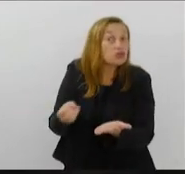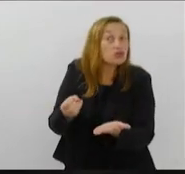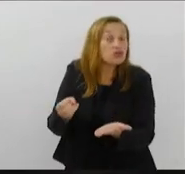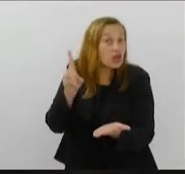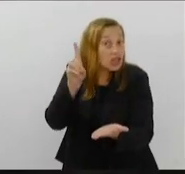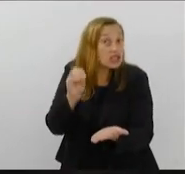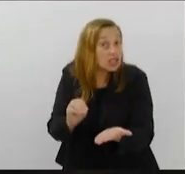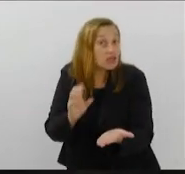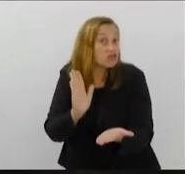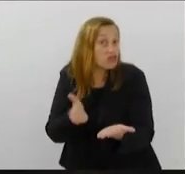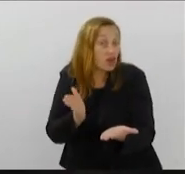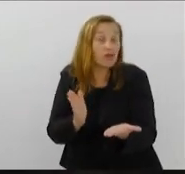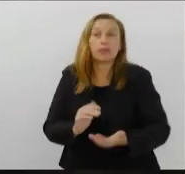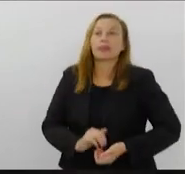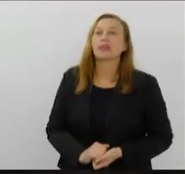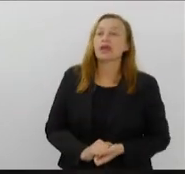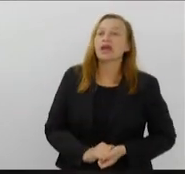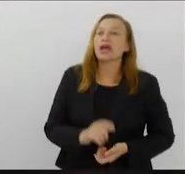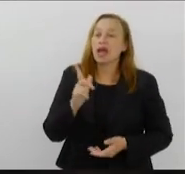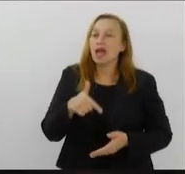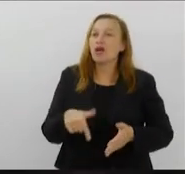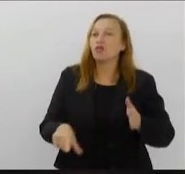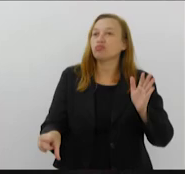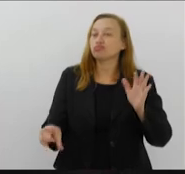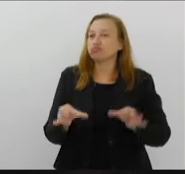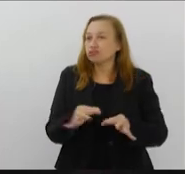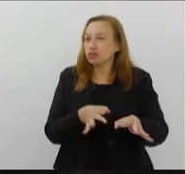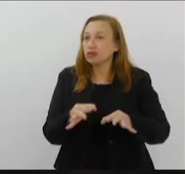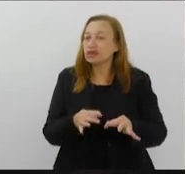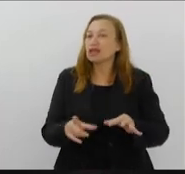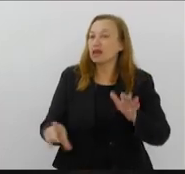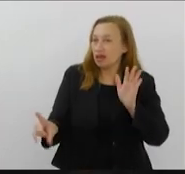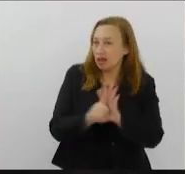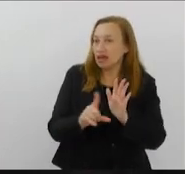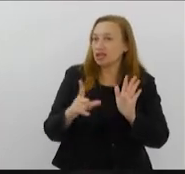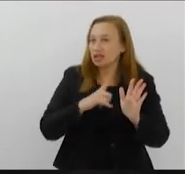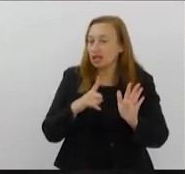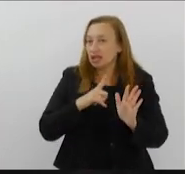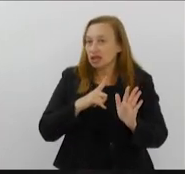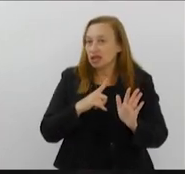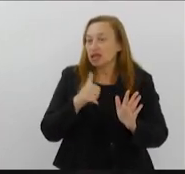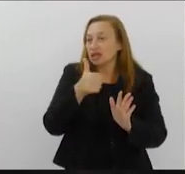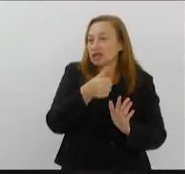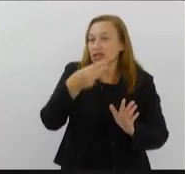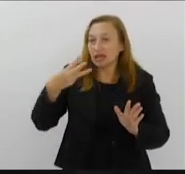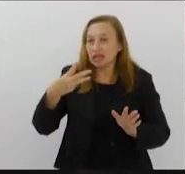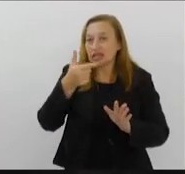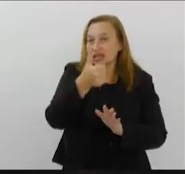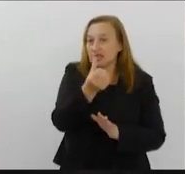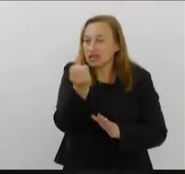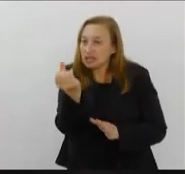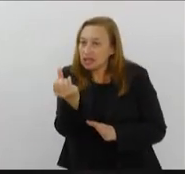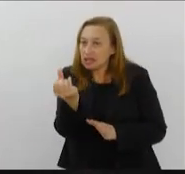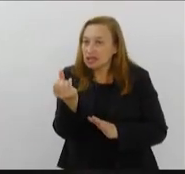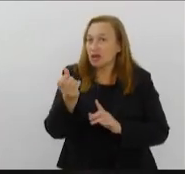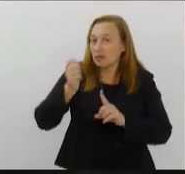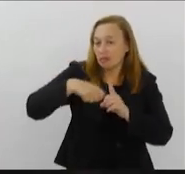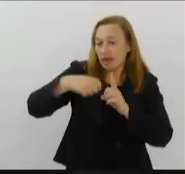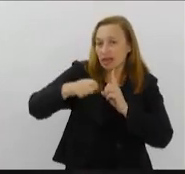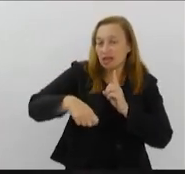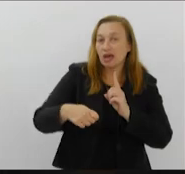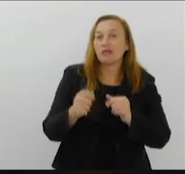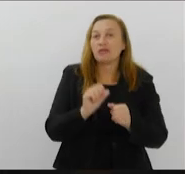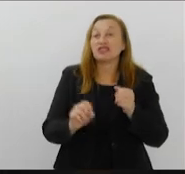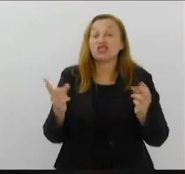porque é um programa que é uma lei e, ao mesmo tempo, a gente tem 13, 16 meses para fazer a diferença na vida de um jovem. Se é